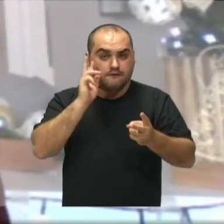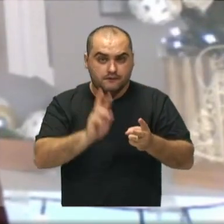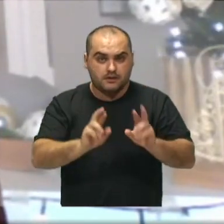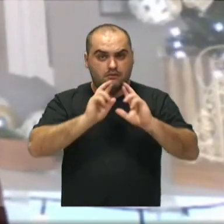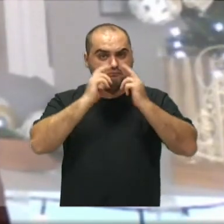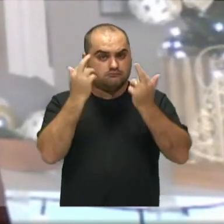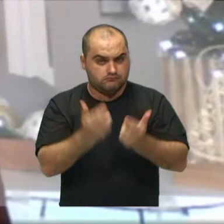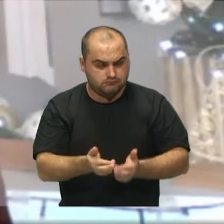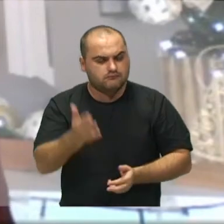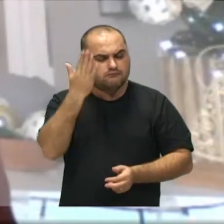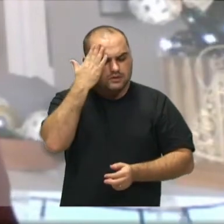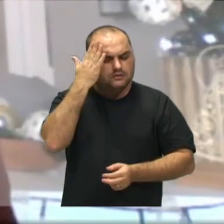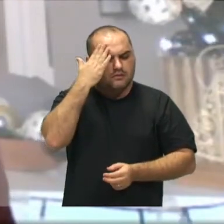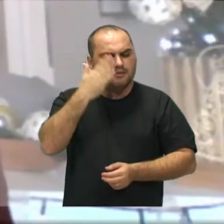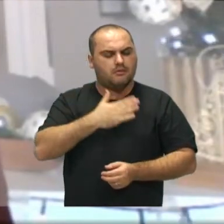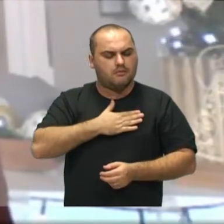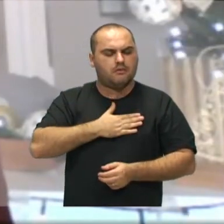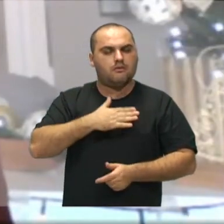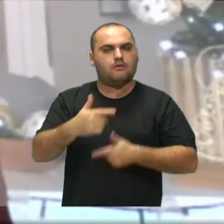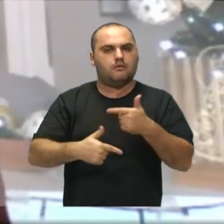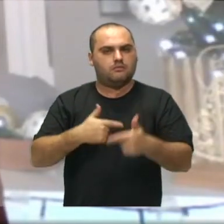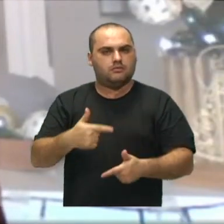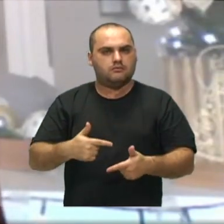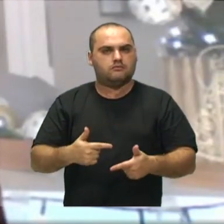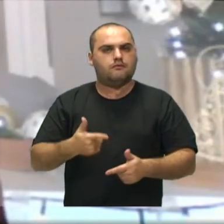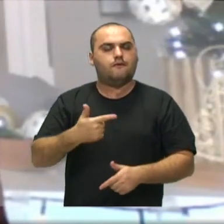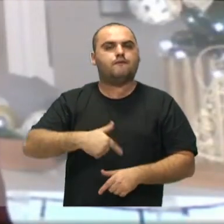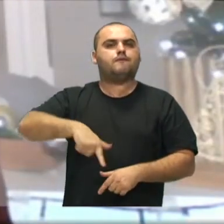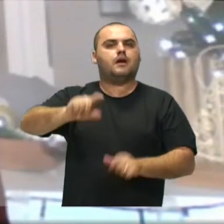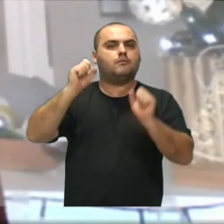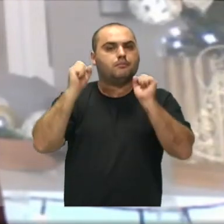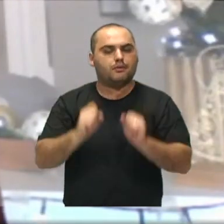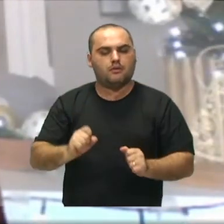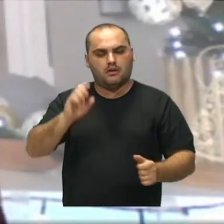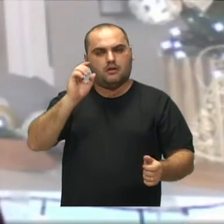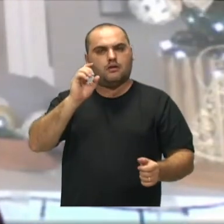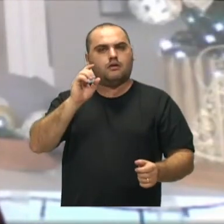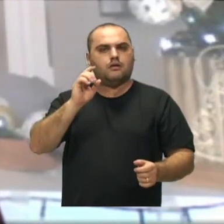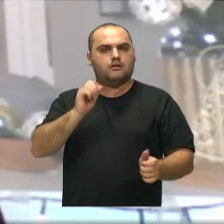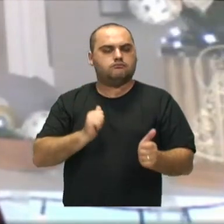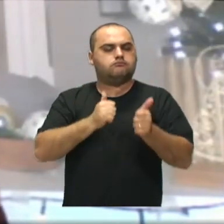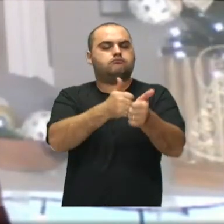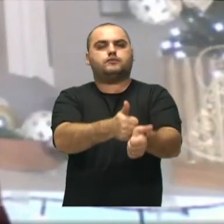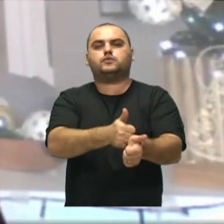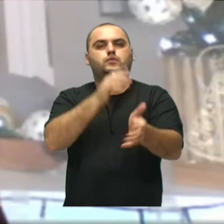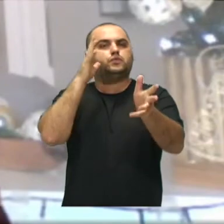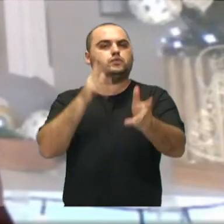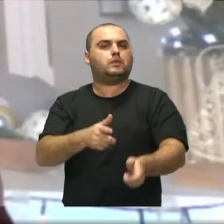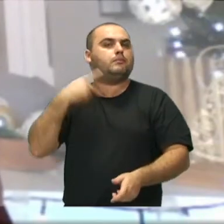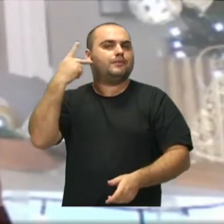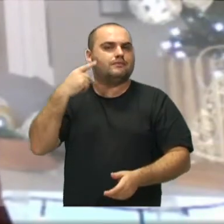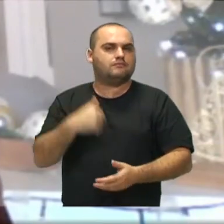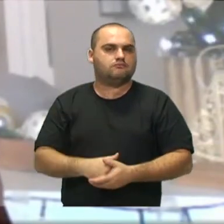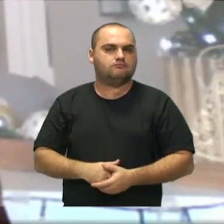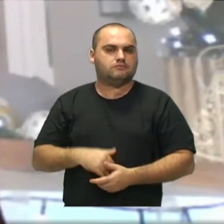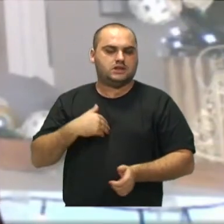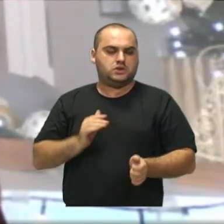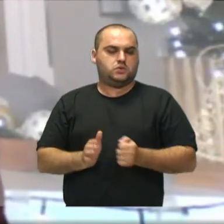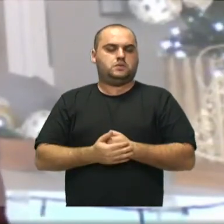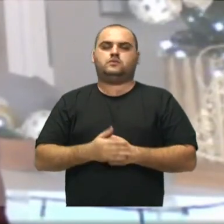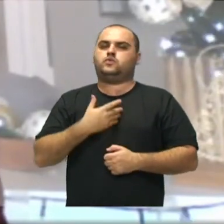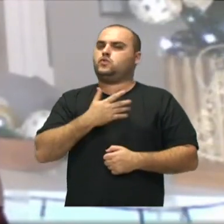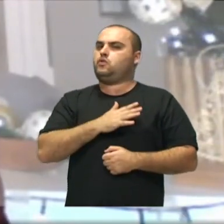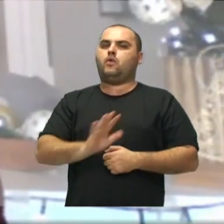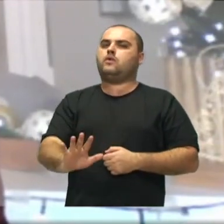vai saber o que eu estou fazendo e vai poder acompanhar tudo sobre a política local, porque eu não gosto de esconder nada, eu gosto de deixar